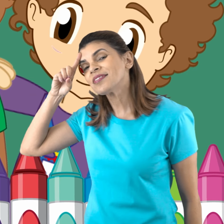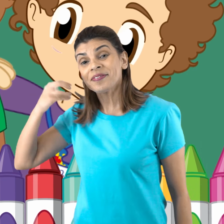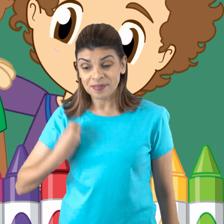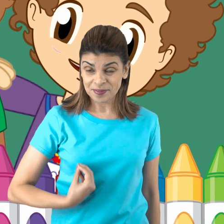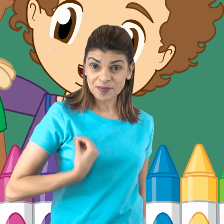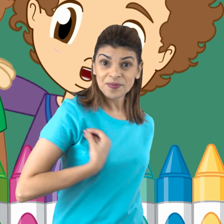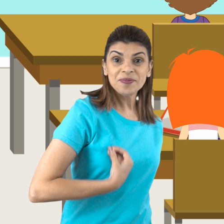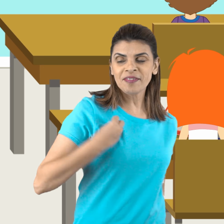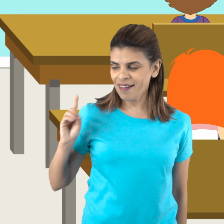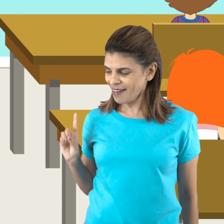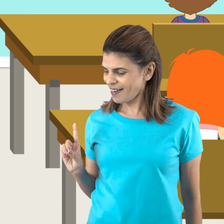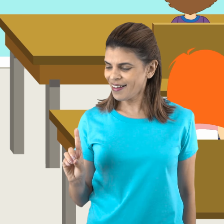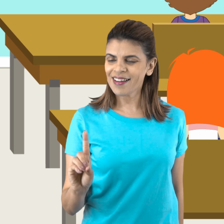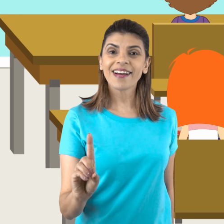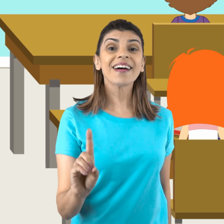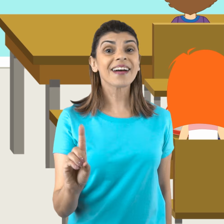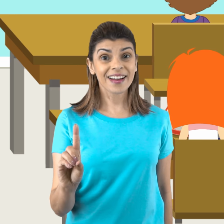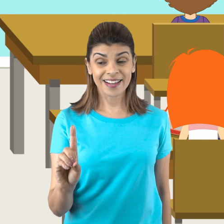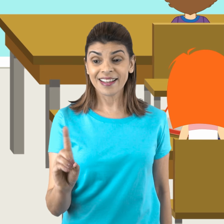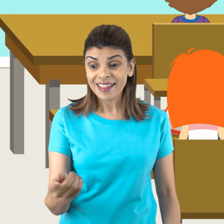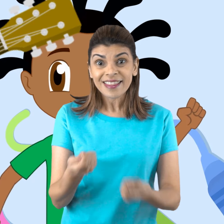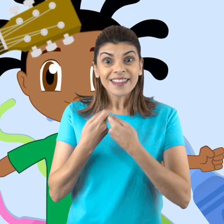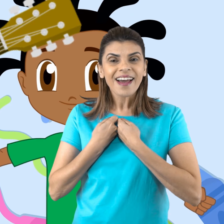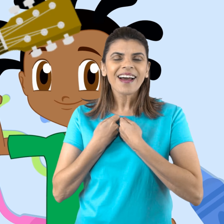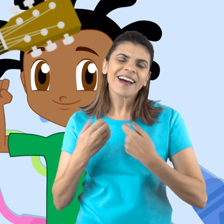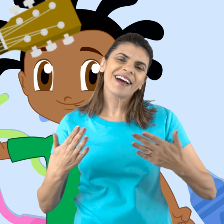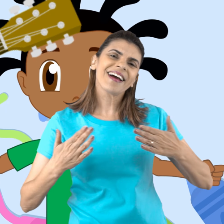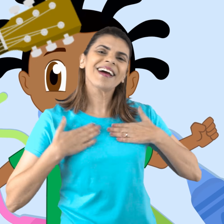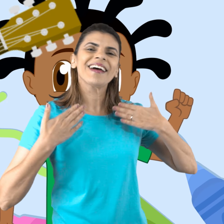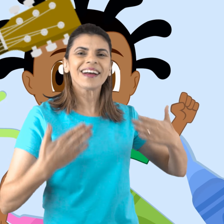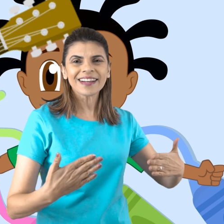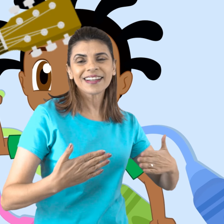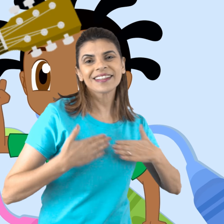dia quando ela entra na sala Ela traz